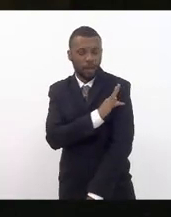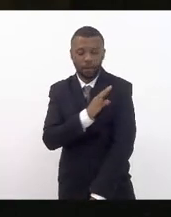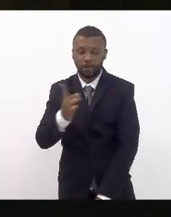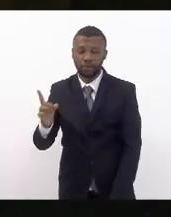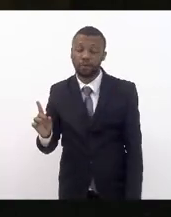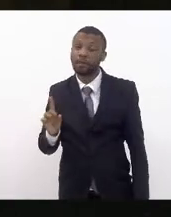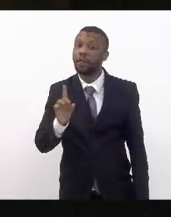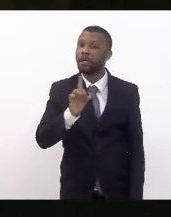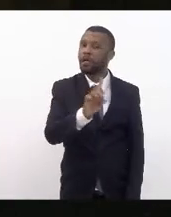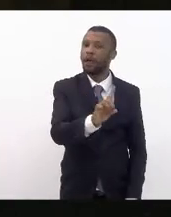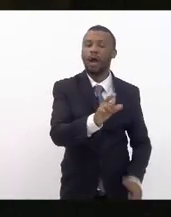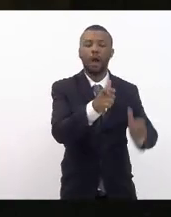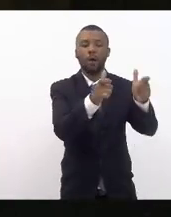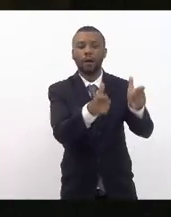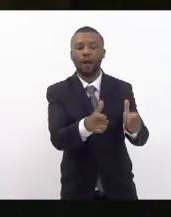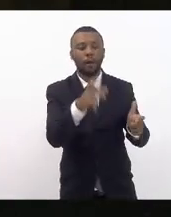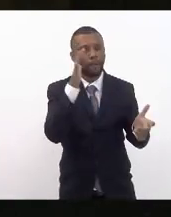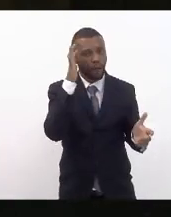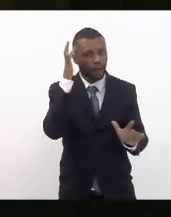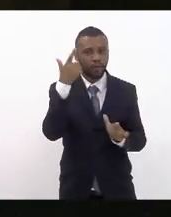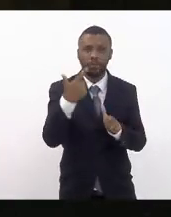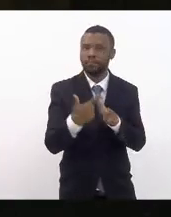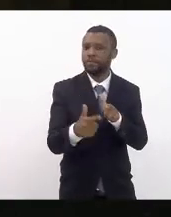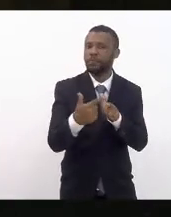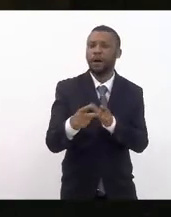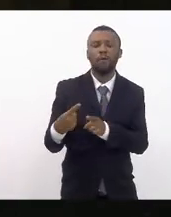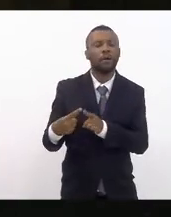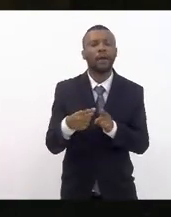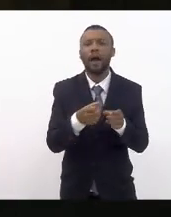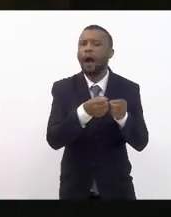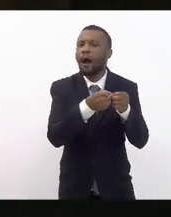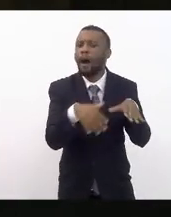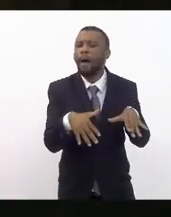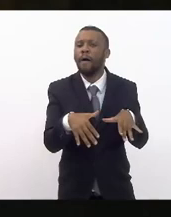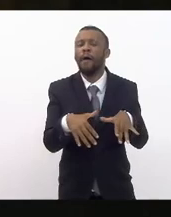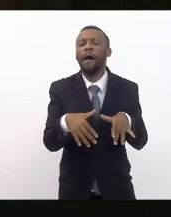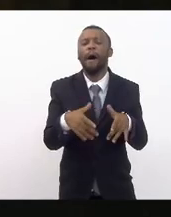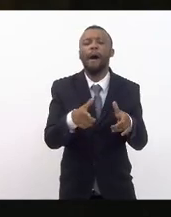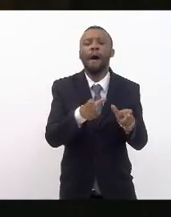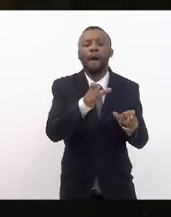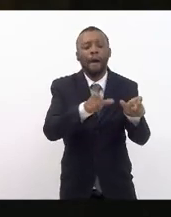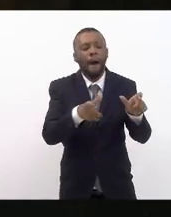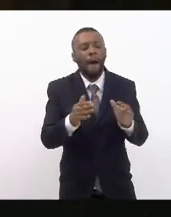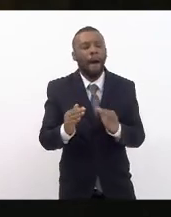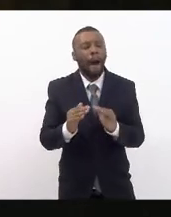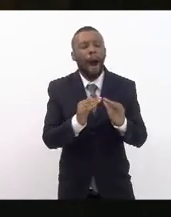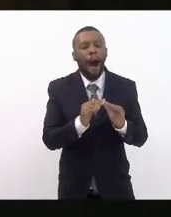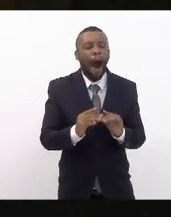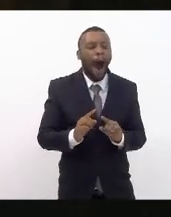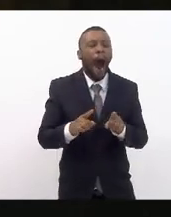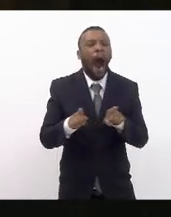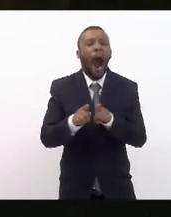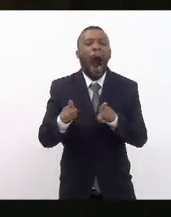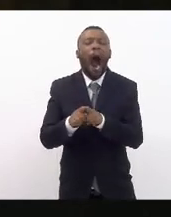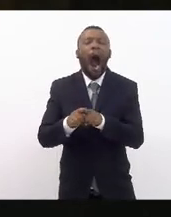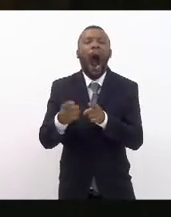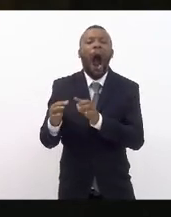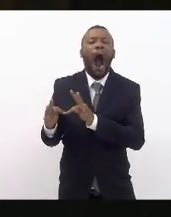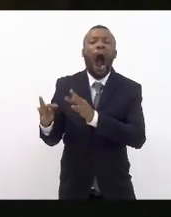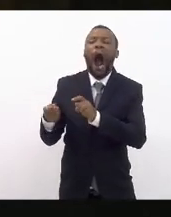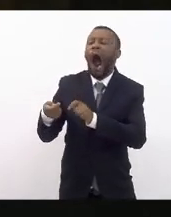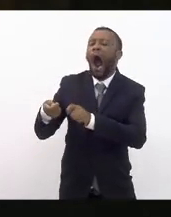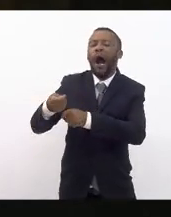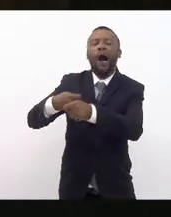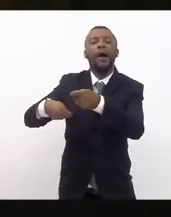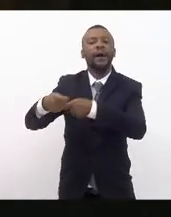local, porque isso prejudica não só o morador, o residente, mas também todo um